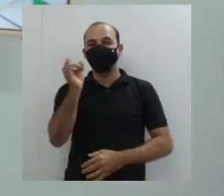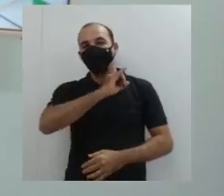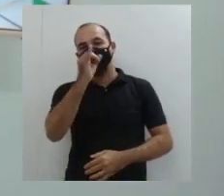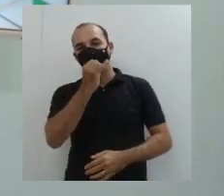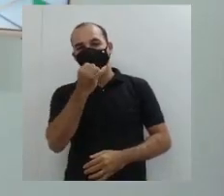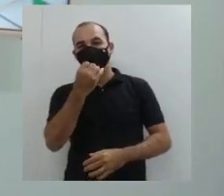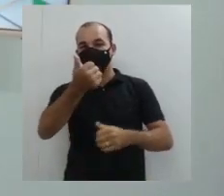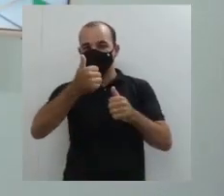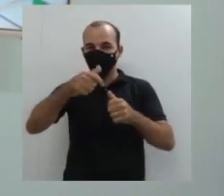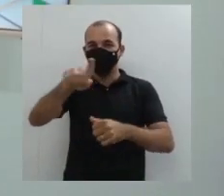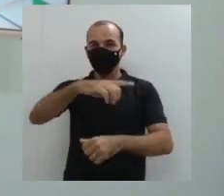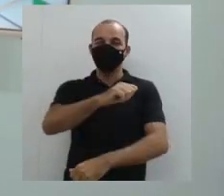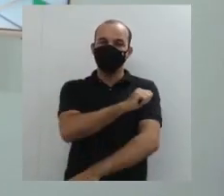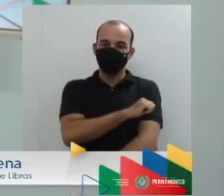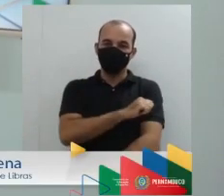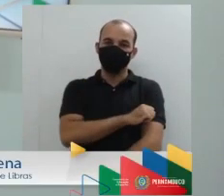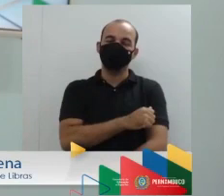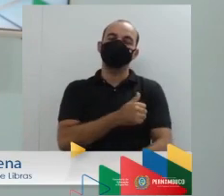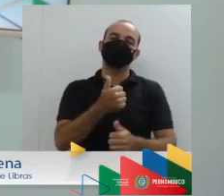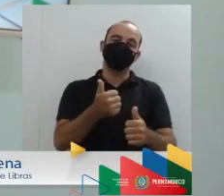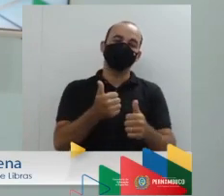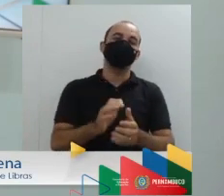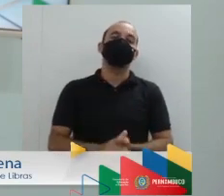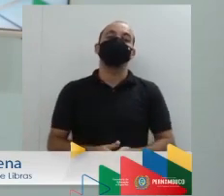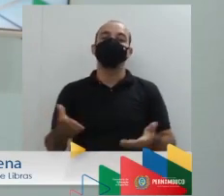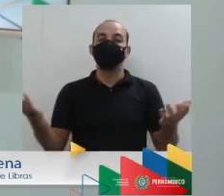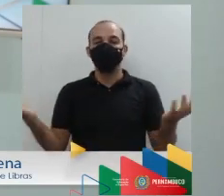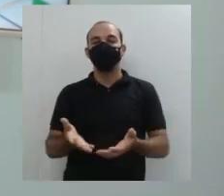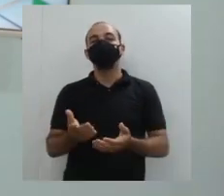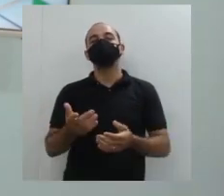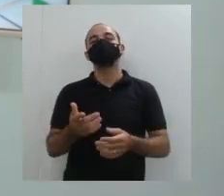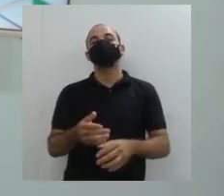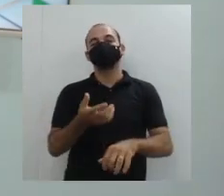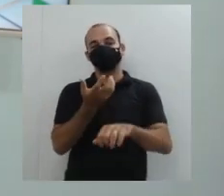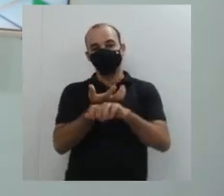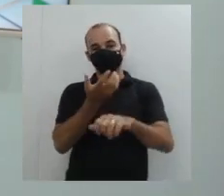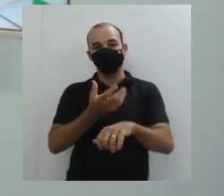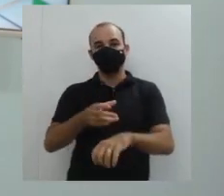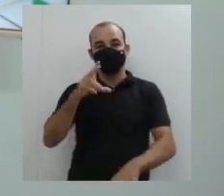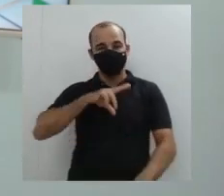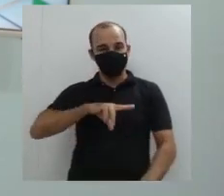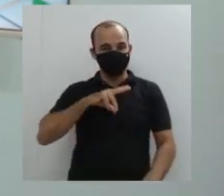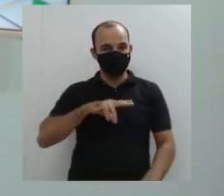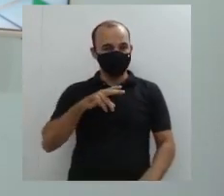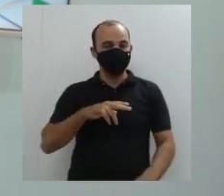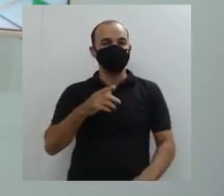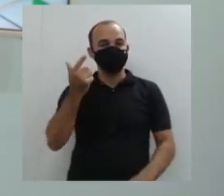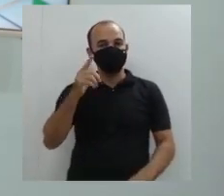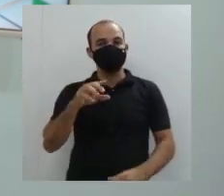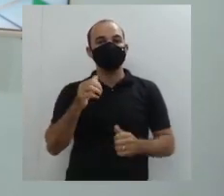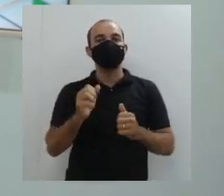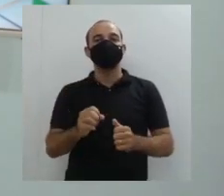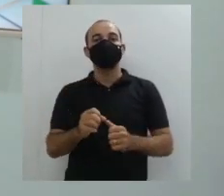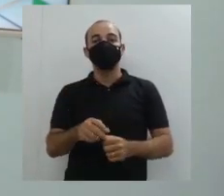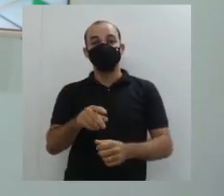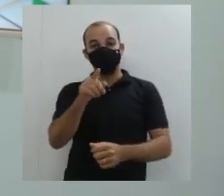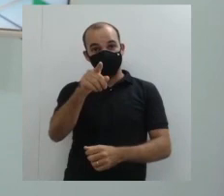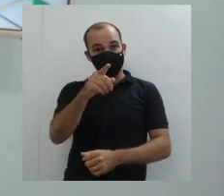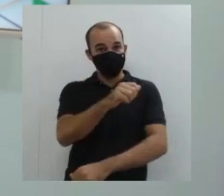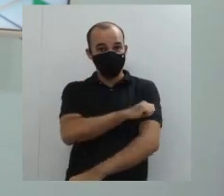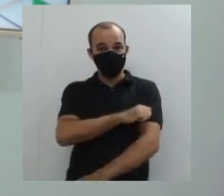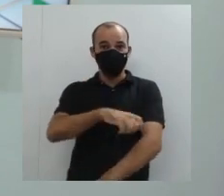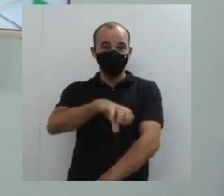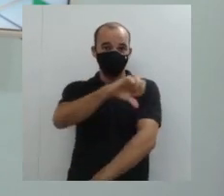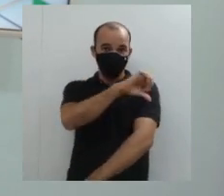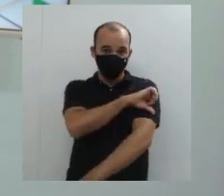Olá, estudantes! Tudo bem? Hoje nós temos mais um encontro de língua portuguesa, falando para você, estudante do nono